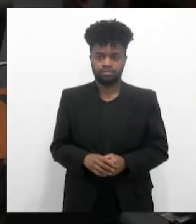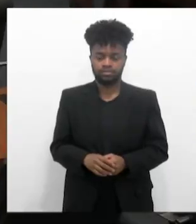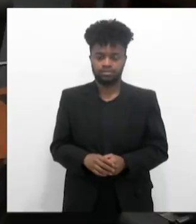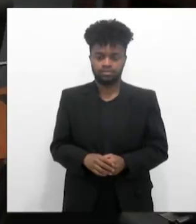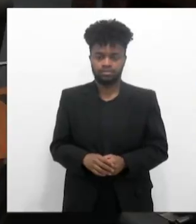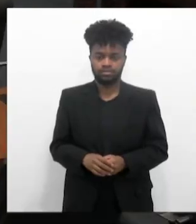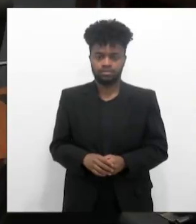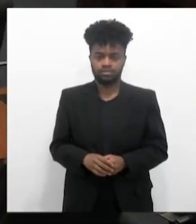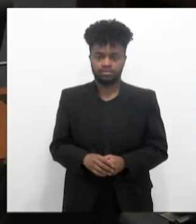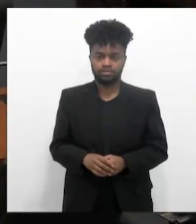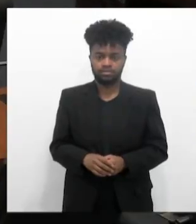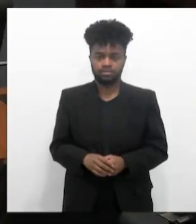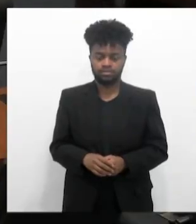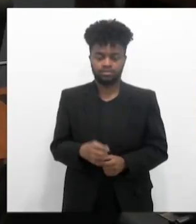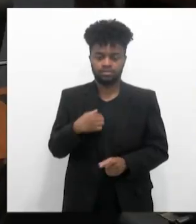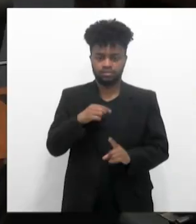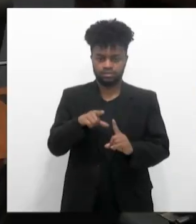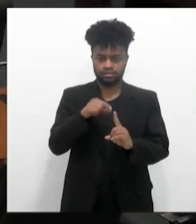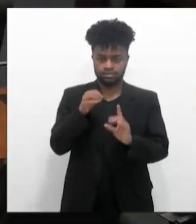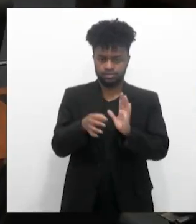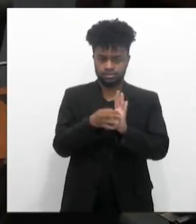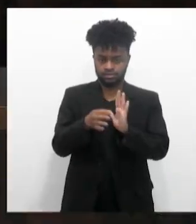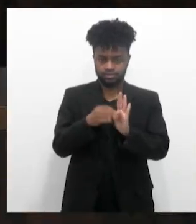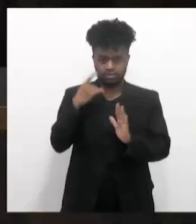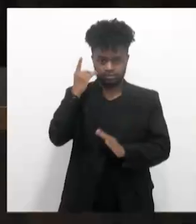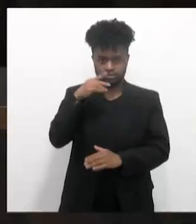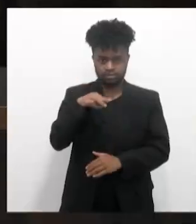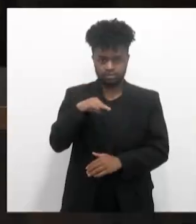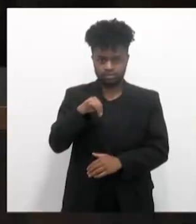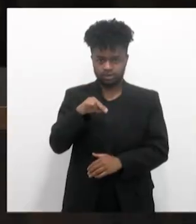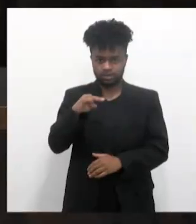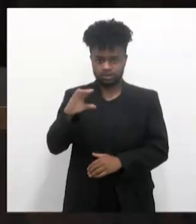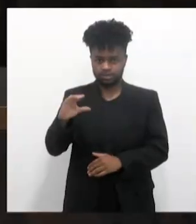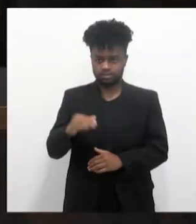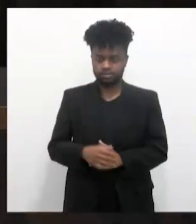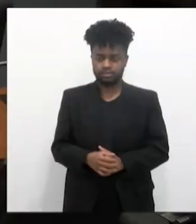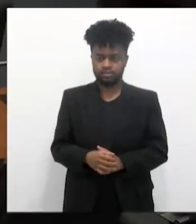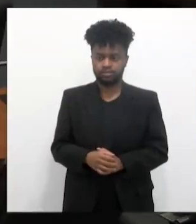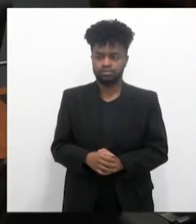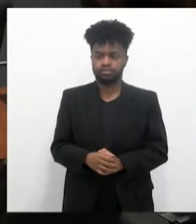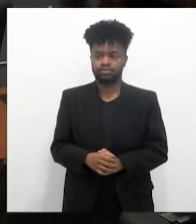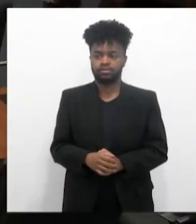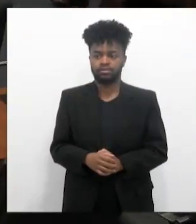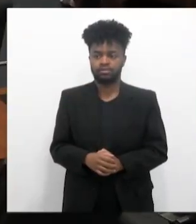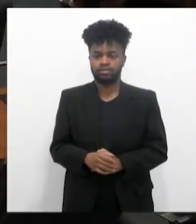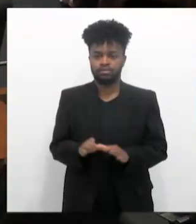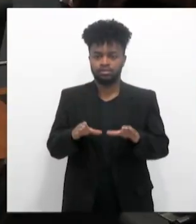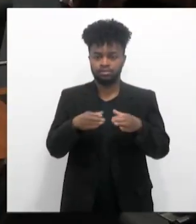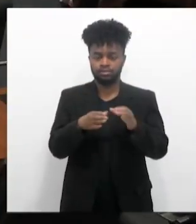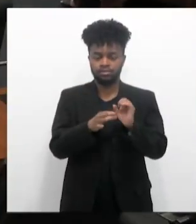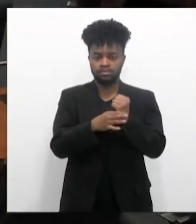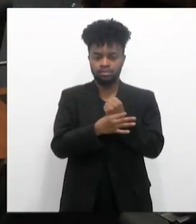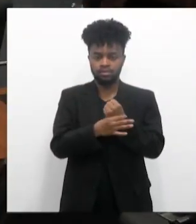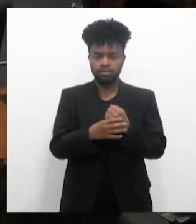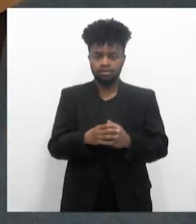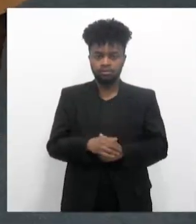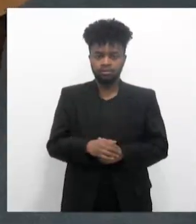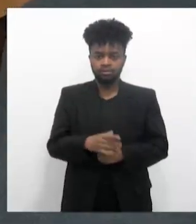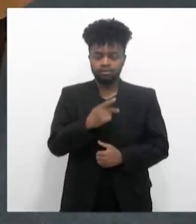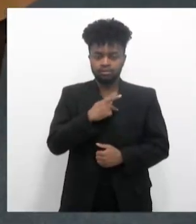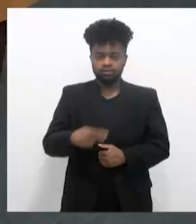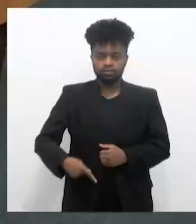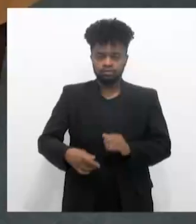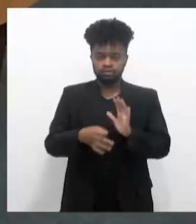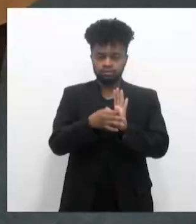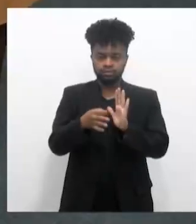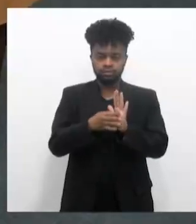parecer. Designo para dar parecer, deputado Carlos Mink, por gentileza. Pela Comissão de Segurança. Presidente,